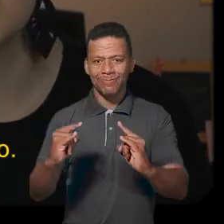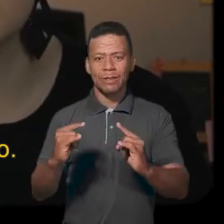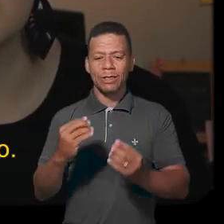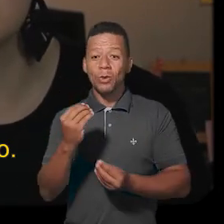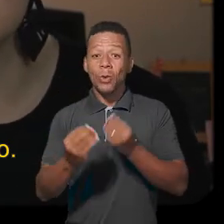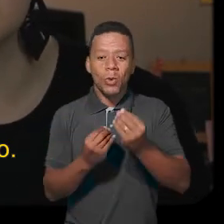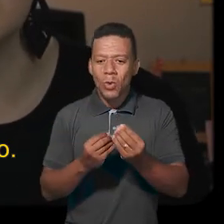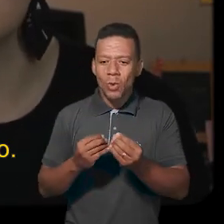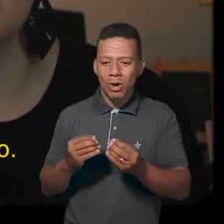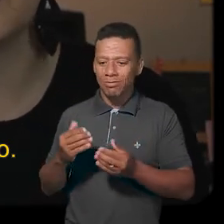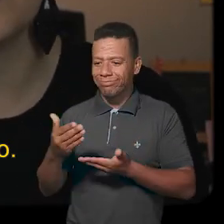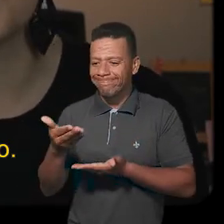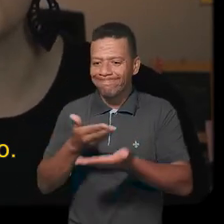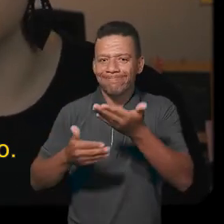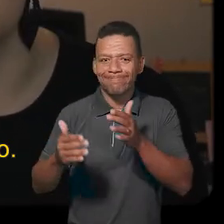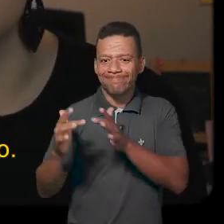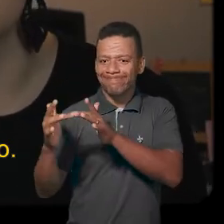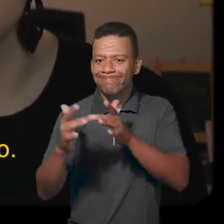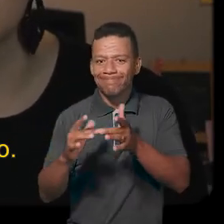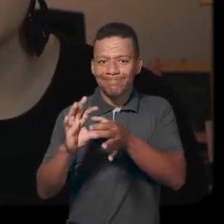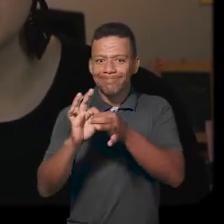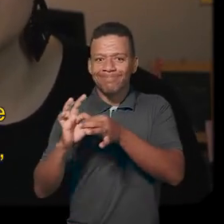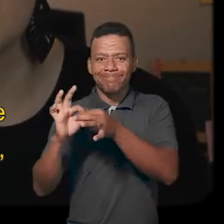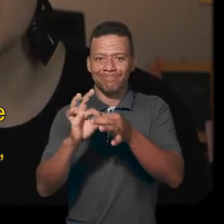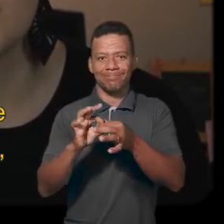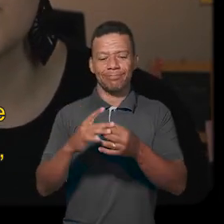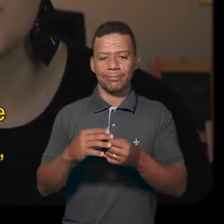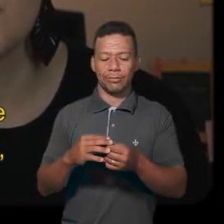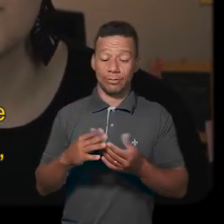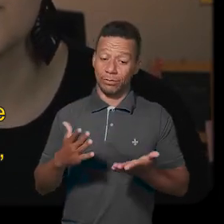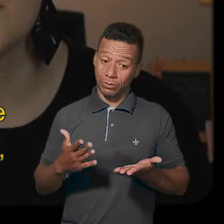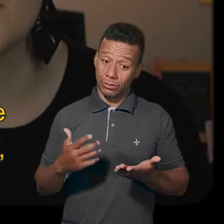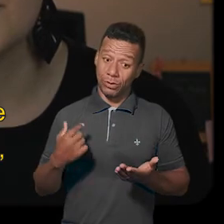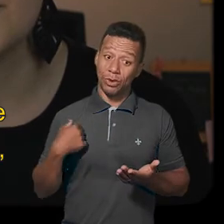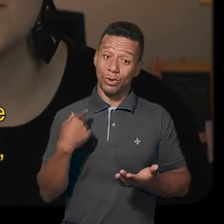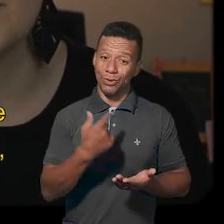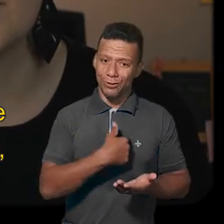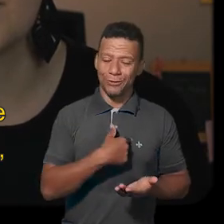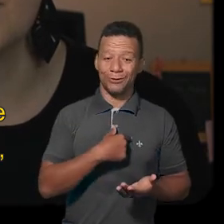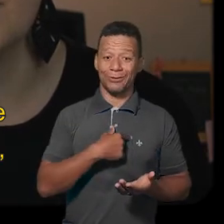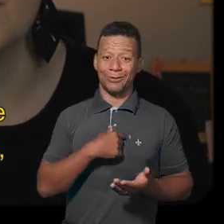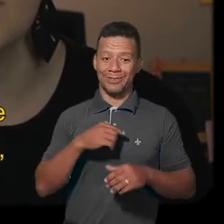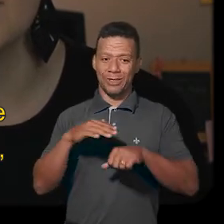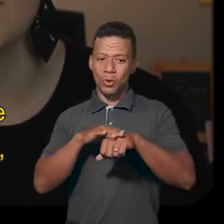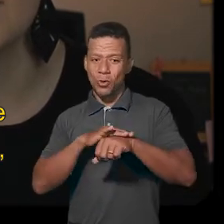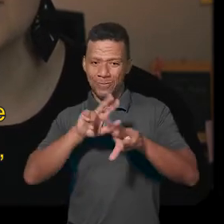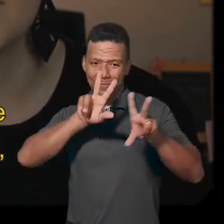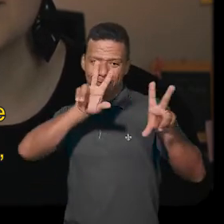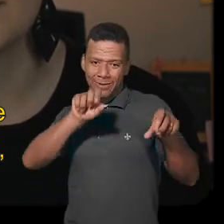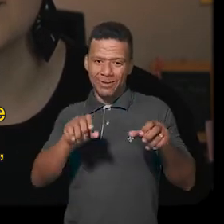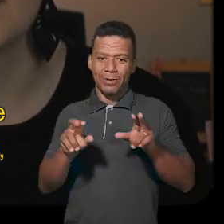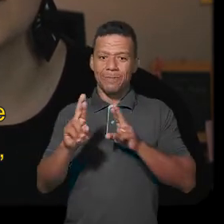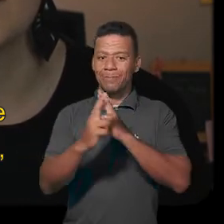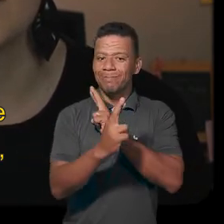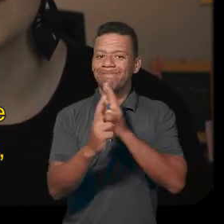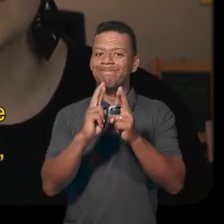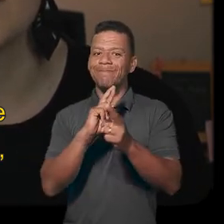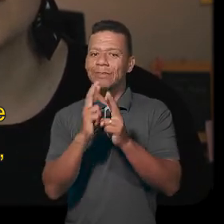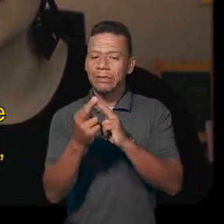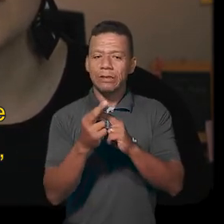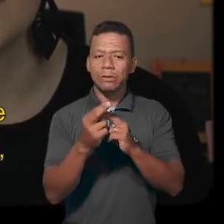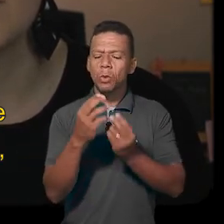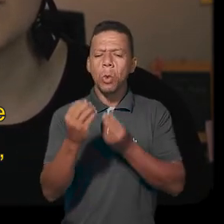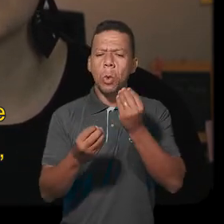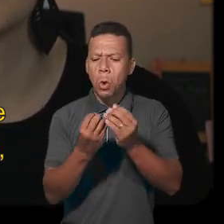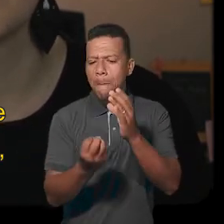ele se relaciona entre si e também com o poder público. E se a gente está falando de relação, é importante lembrar que relação se constrói